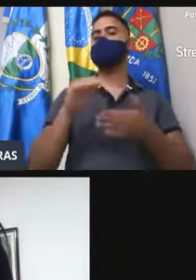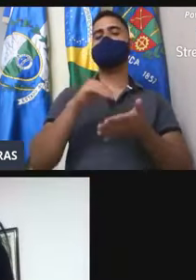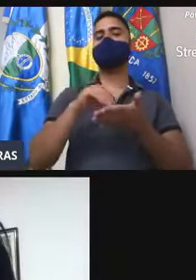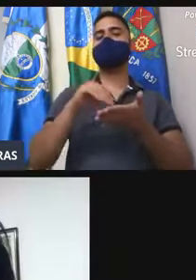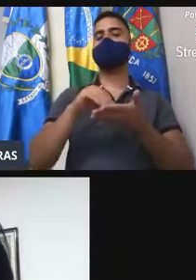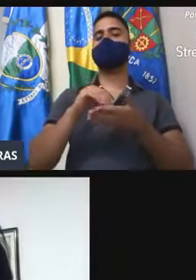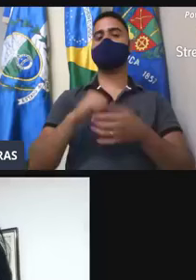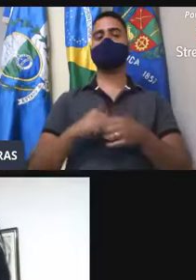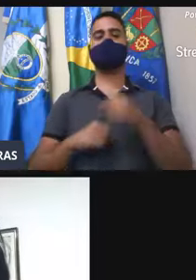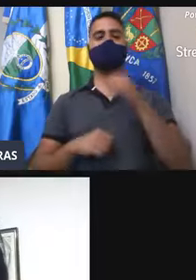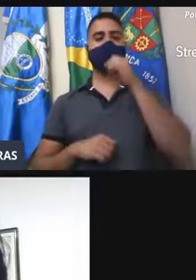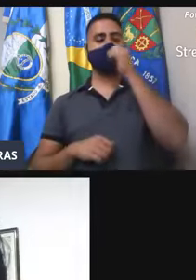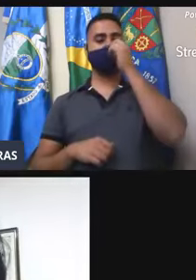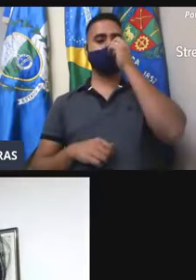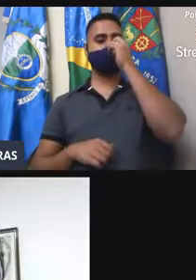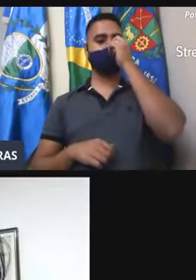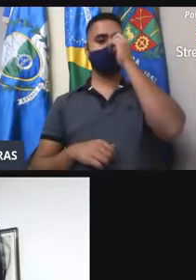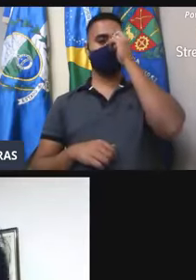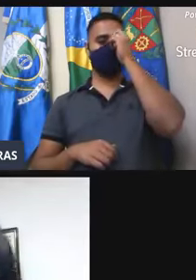pasta.